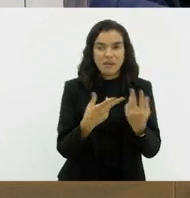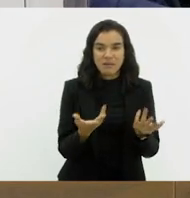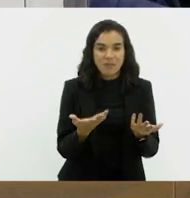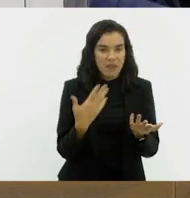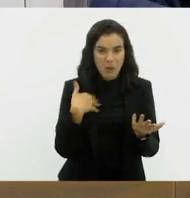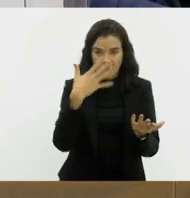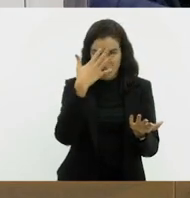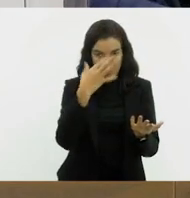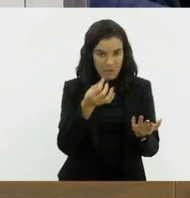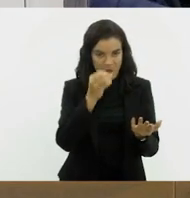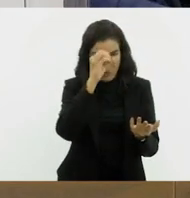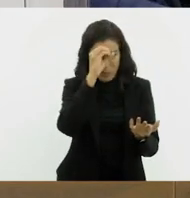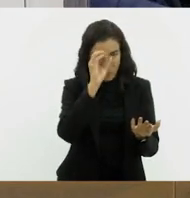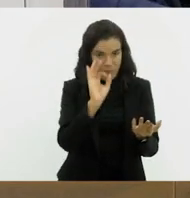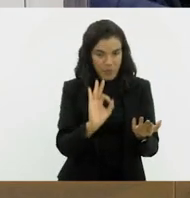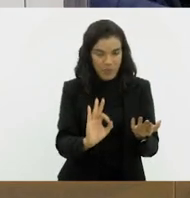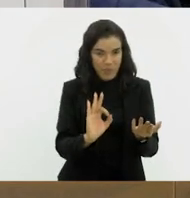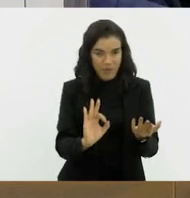não entendo.